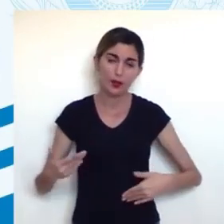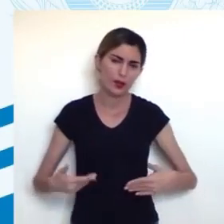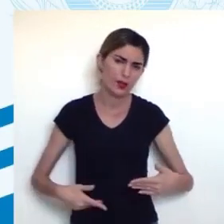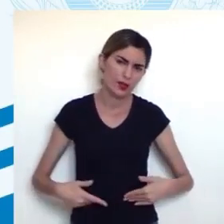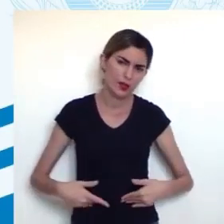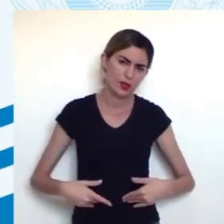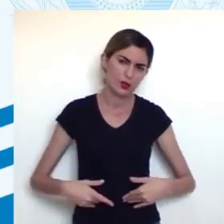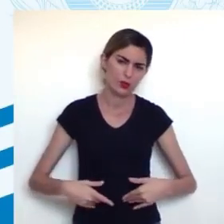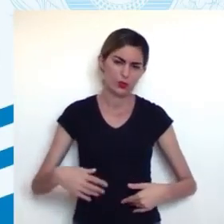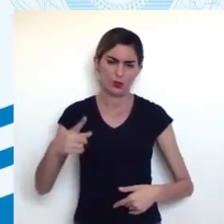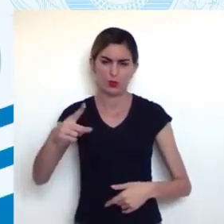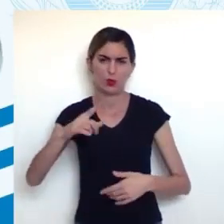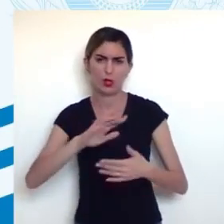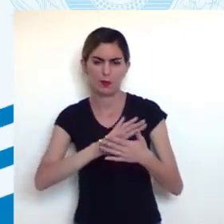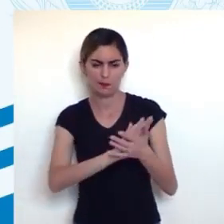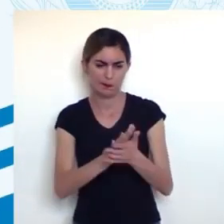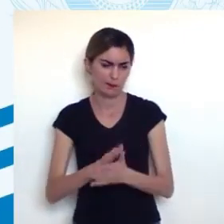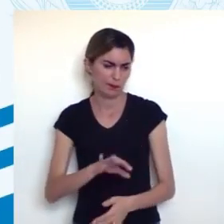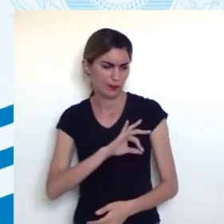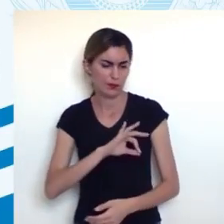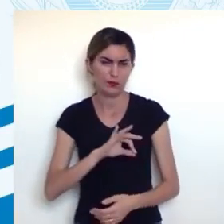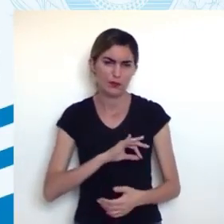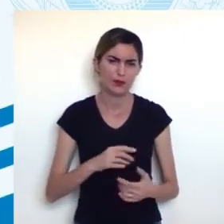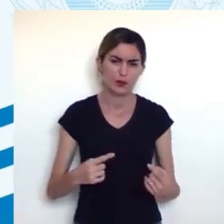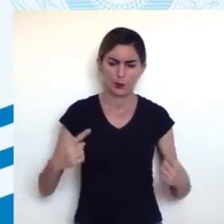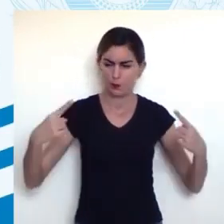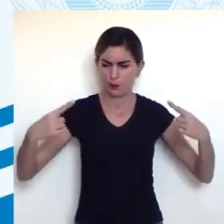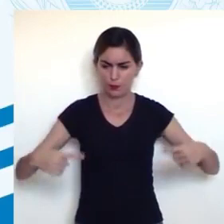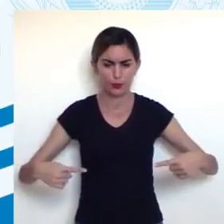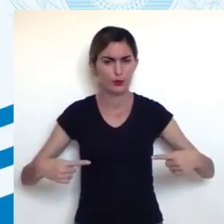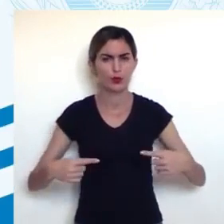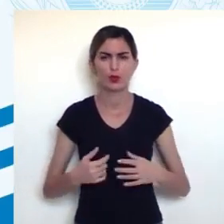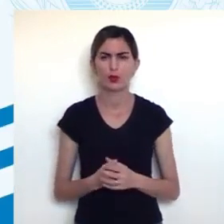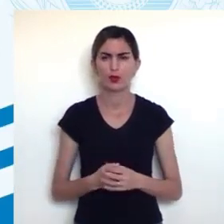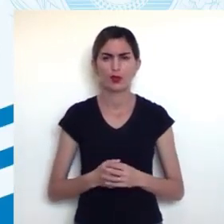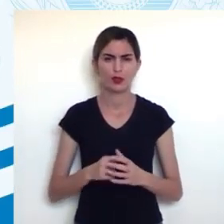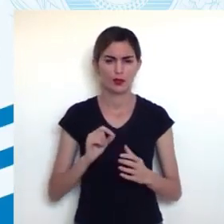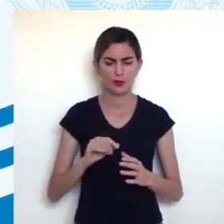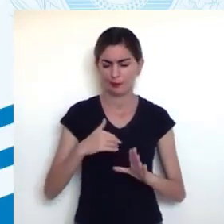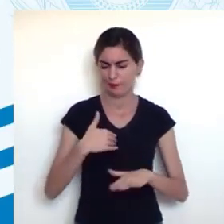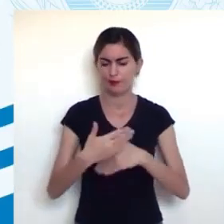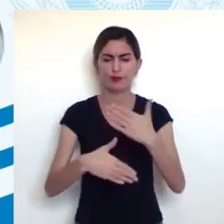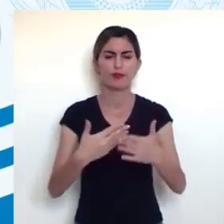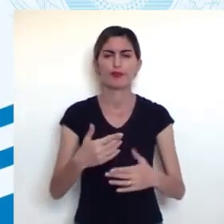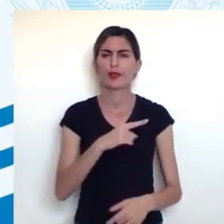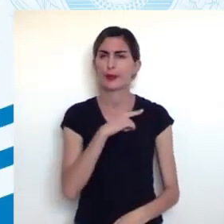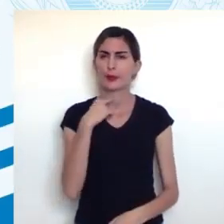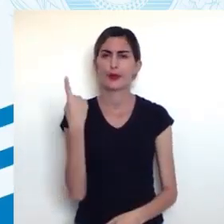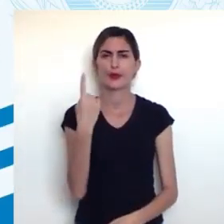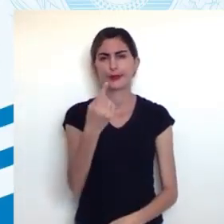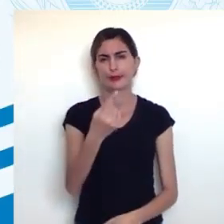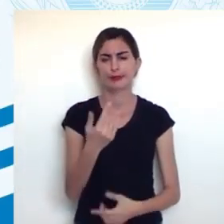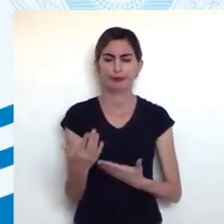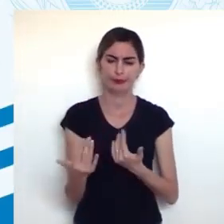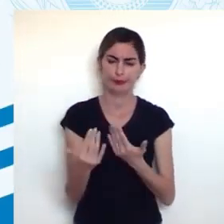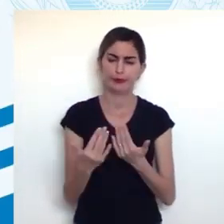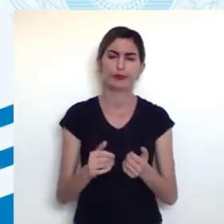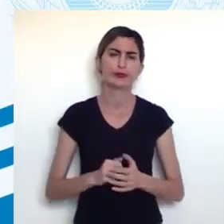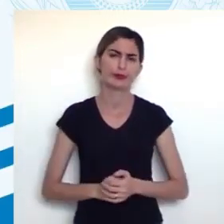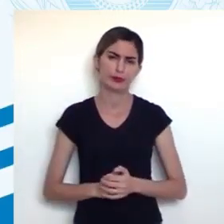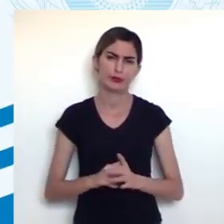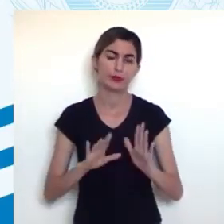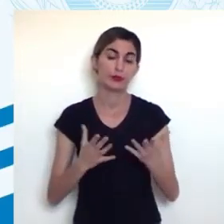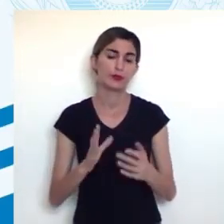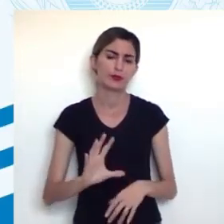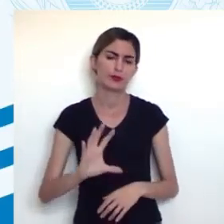operários e forças de repressão se enfrentaram. Aí trouxe uma consequência a morte de um operário. E